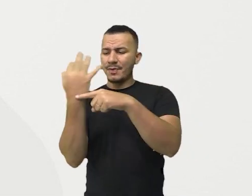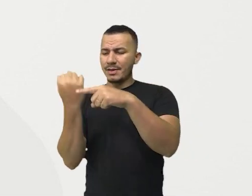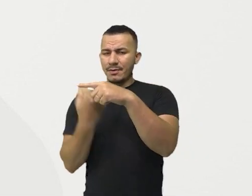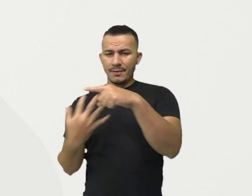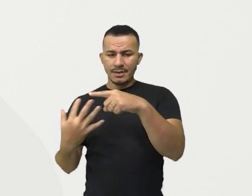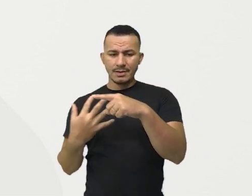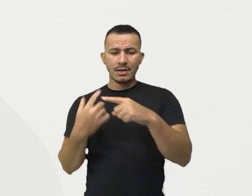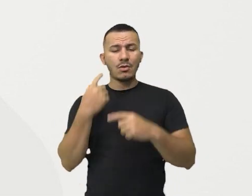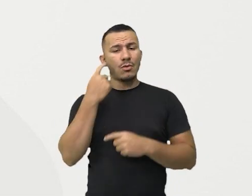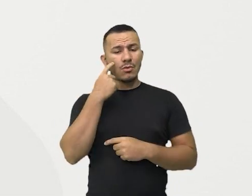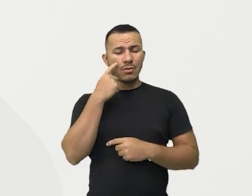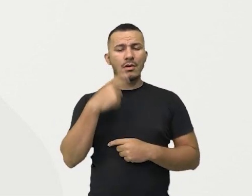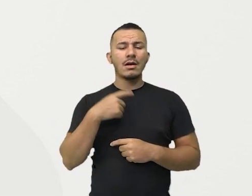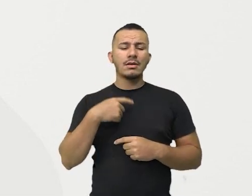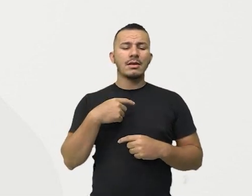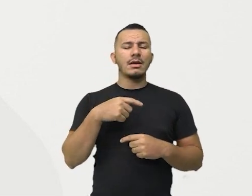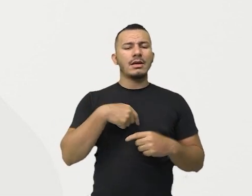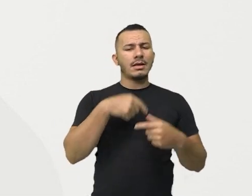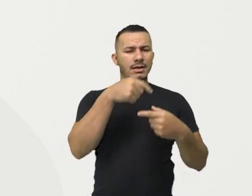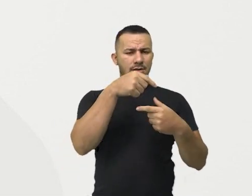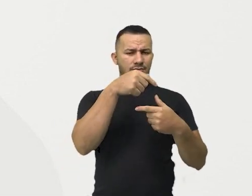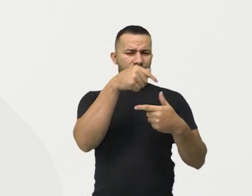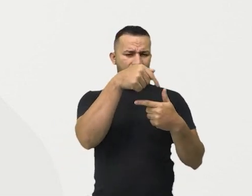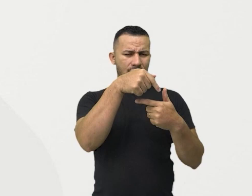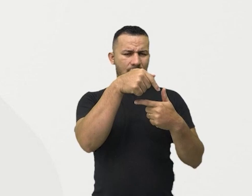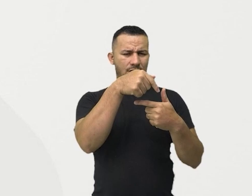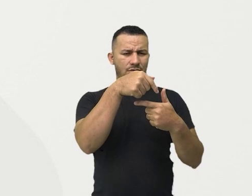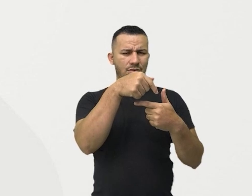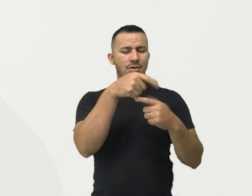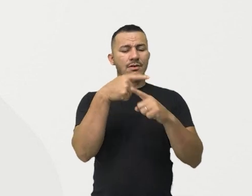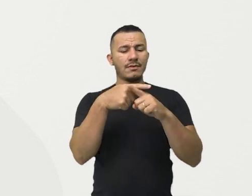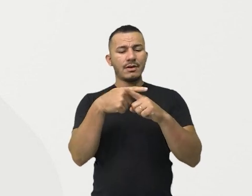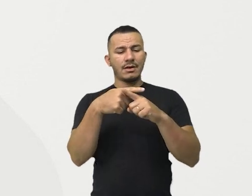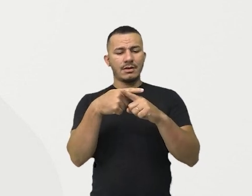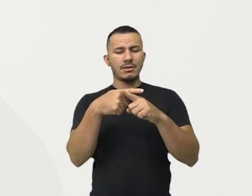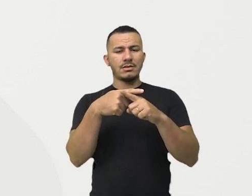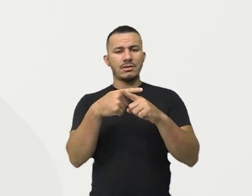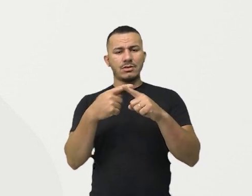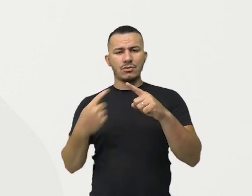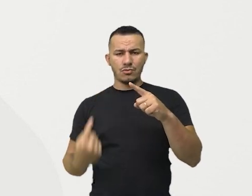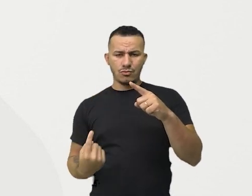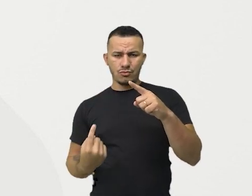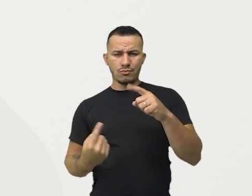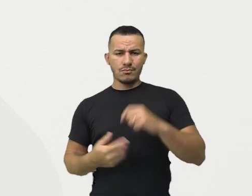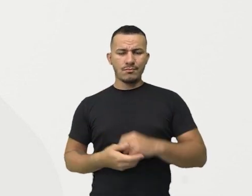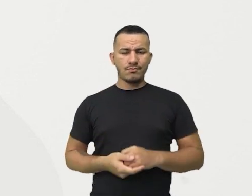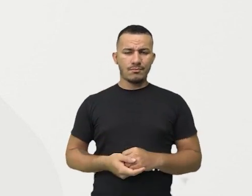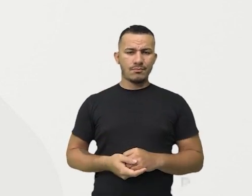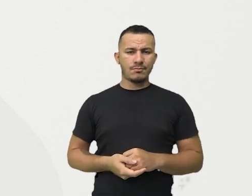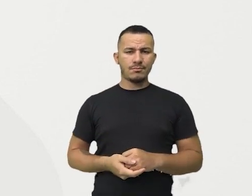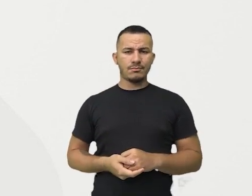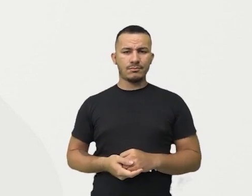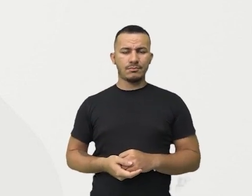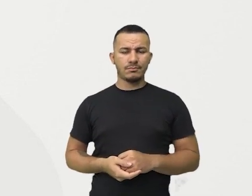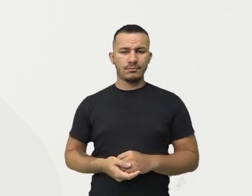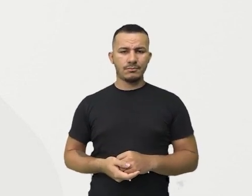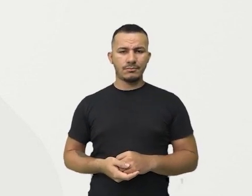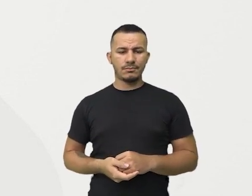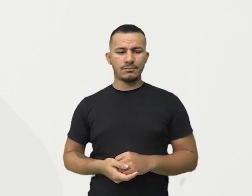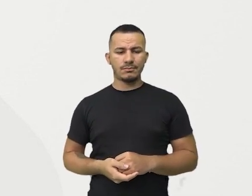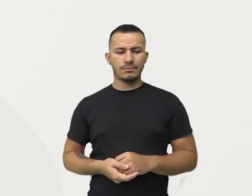multiplicamos o numerador e multiplicamos o denominador. Beleza?